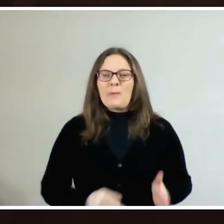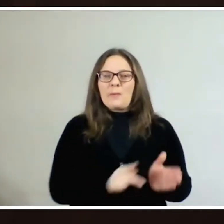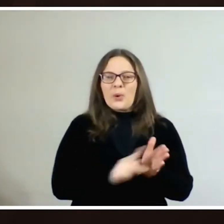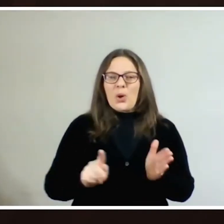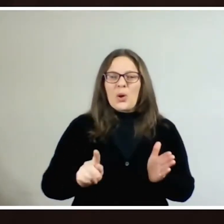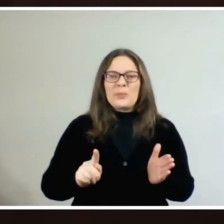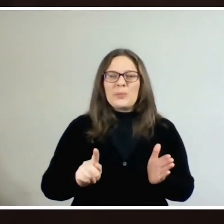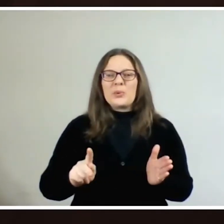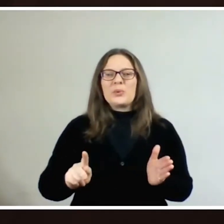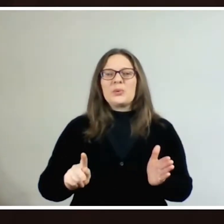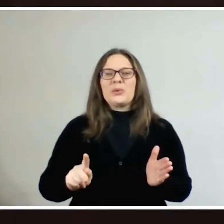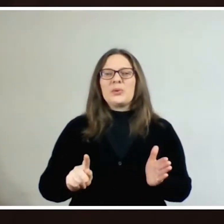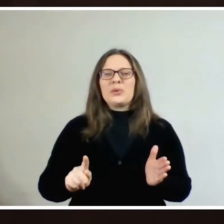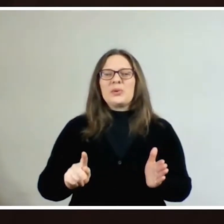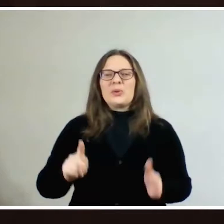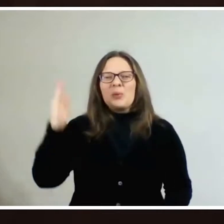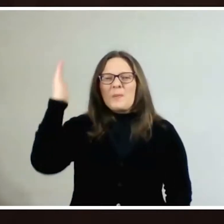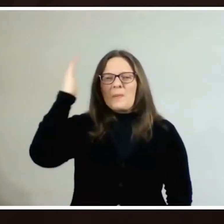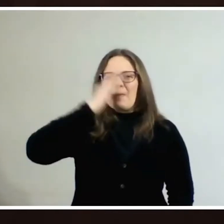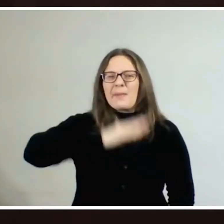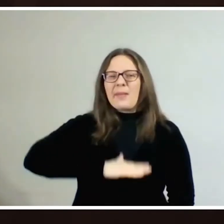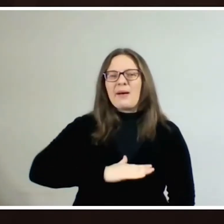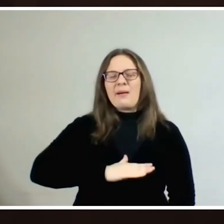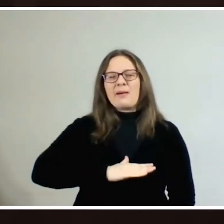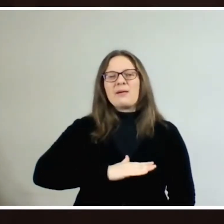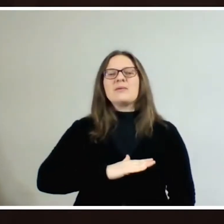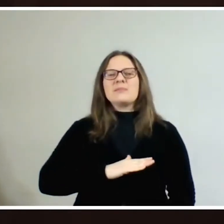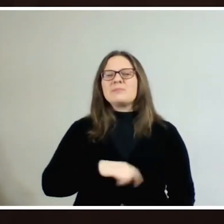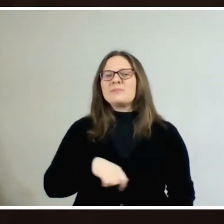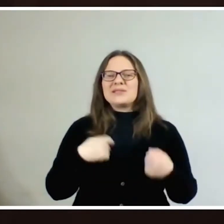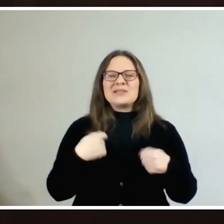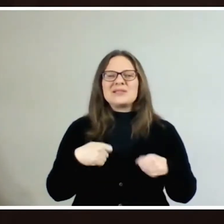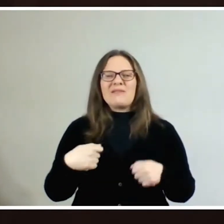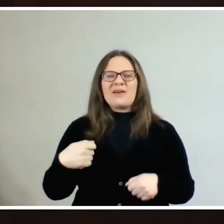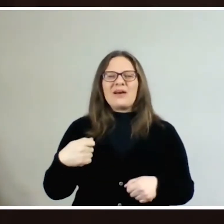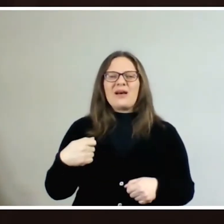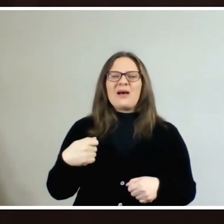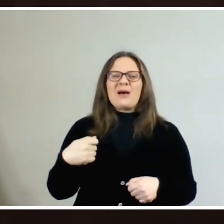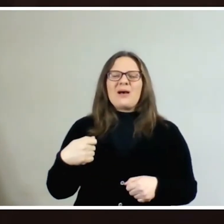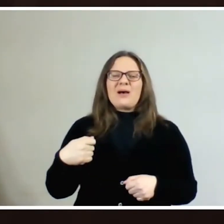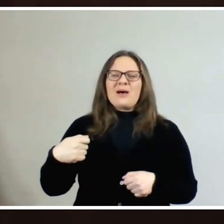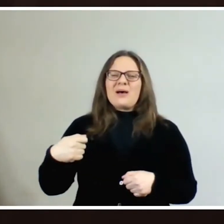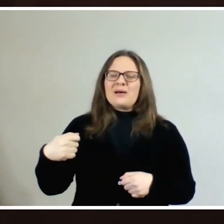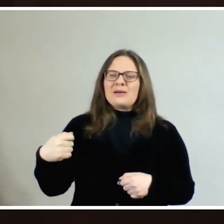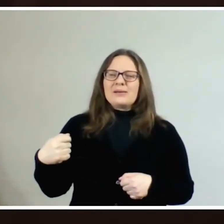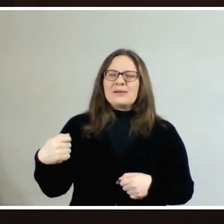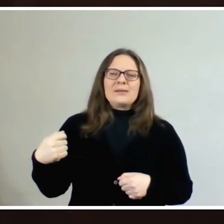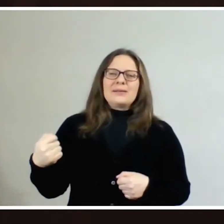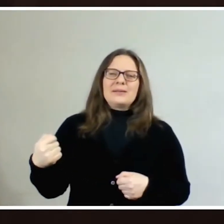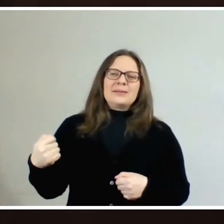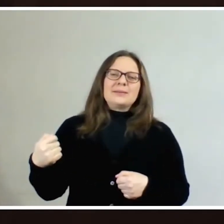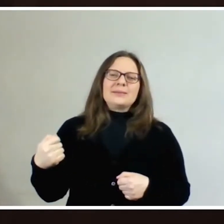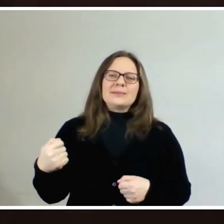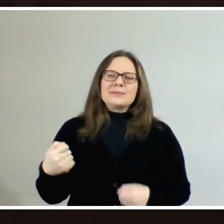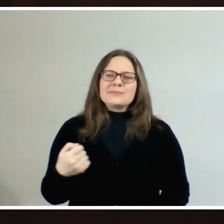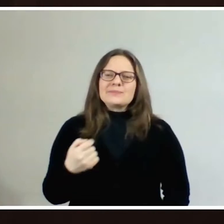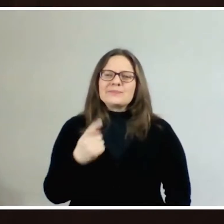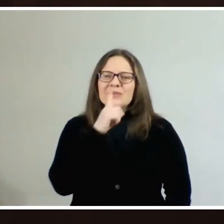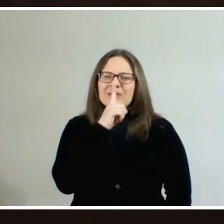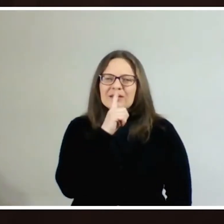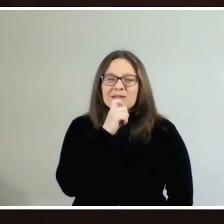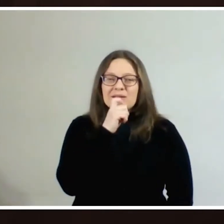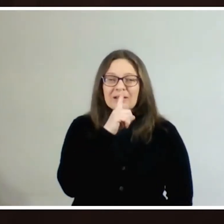essencialmente má, maligna. Então tem que castigar o corpo, tem que privar o corpo da sua necessidade do conforto. Irmão, tudo isso vem